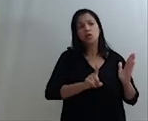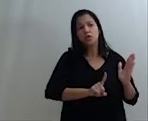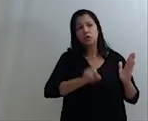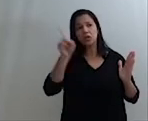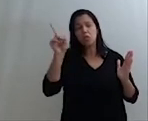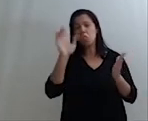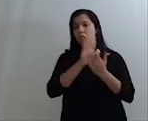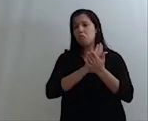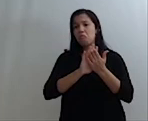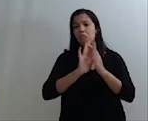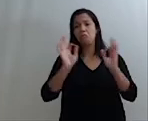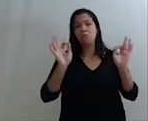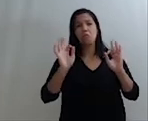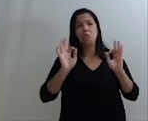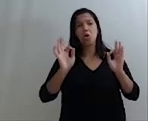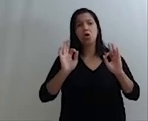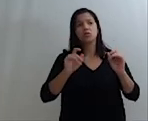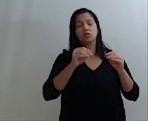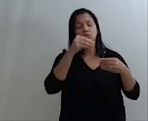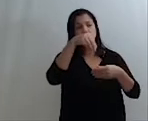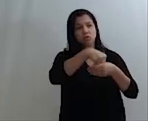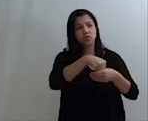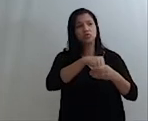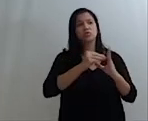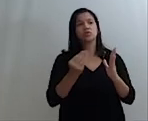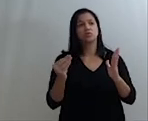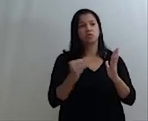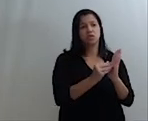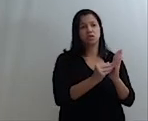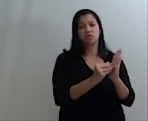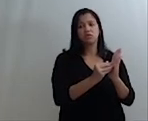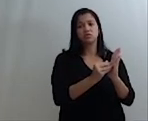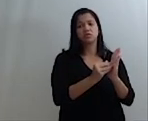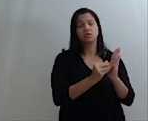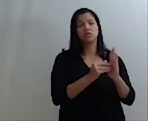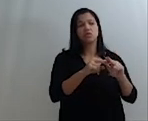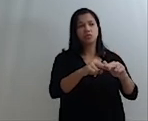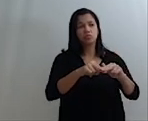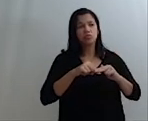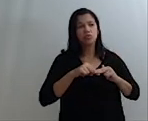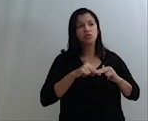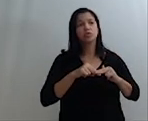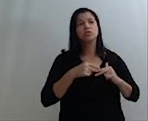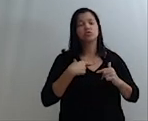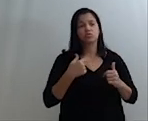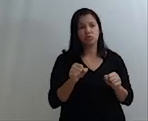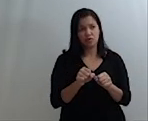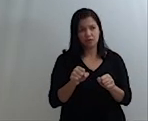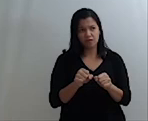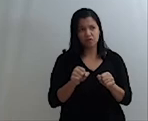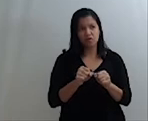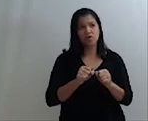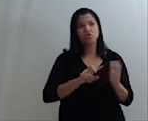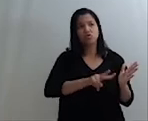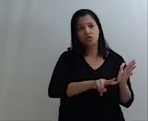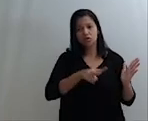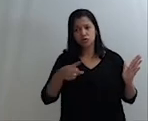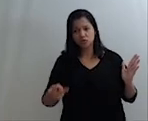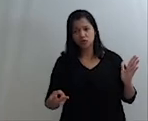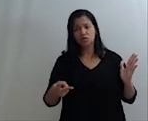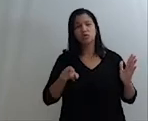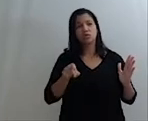foram firmados pelas alegações contidas na impetração e faço inclusive aqui também transcrição de um trecho do